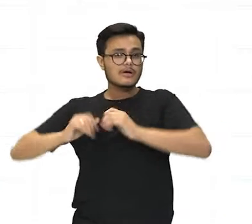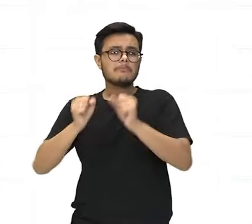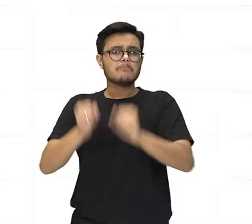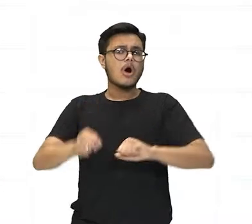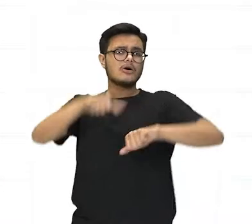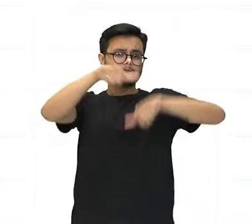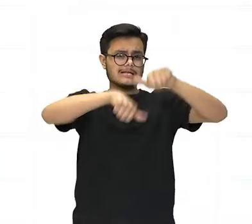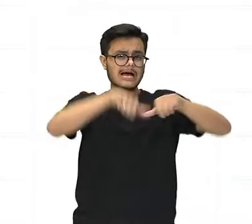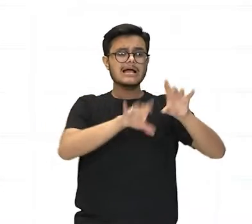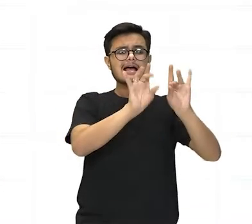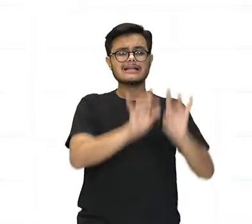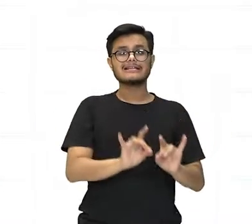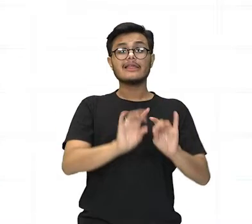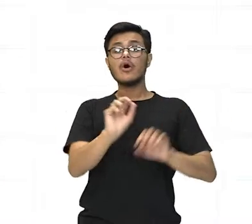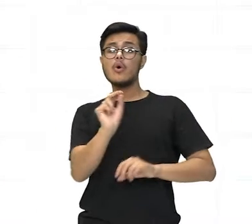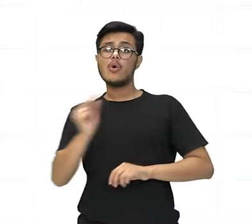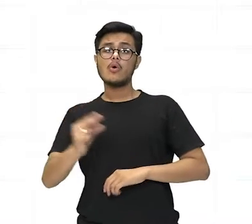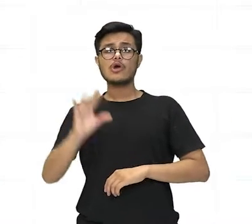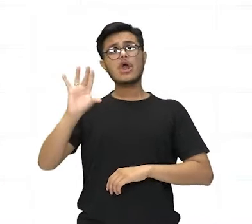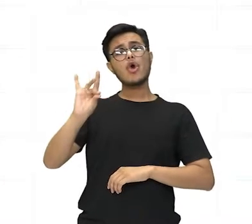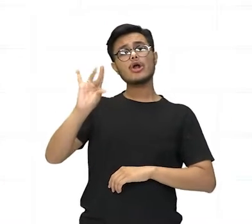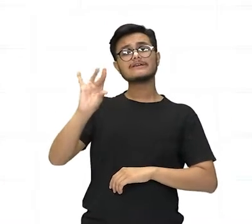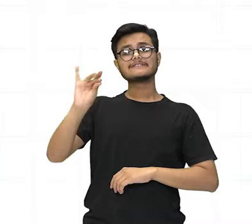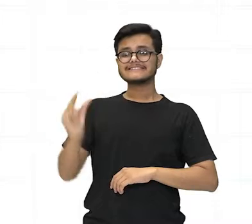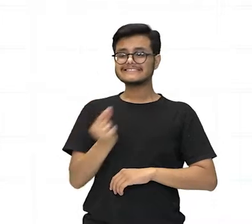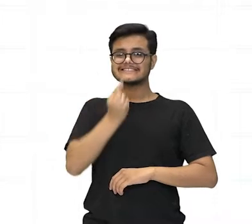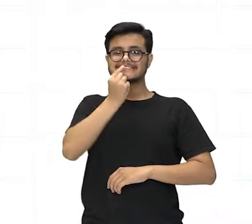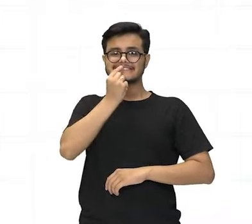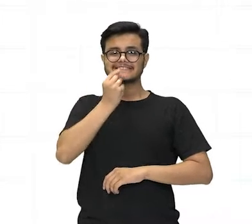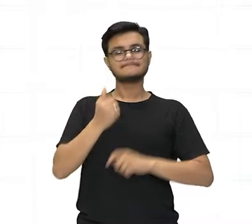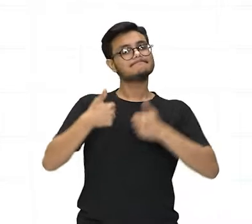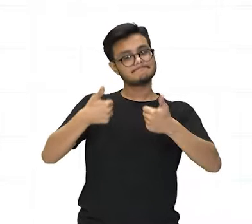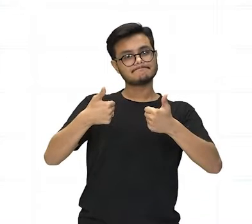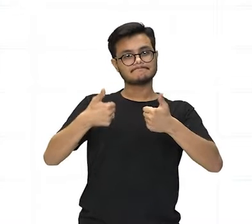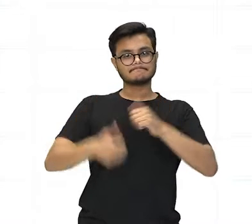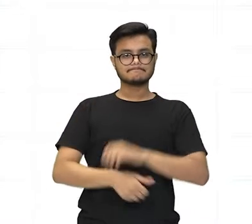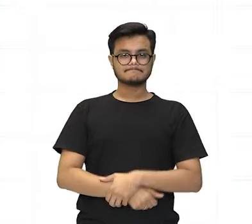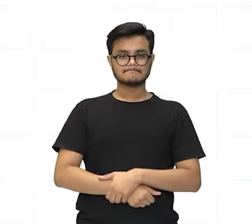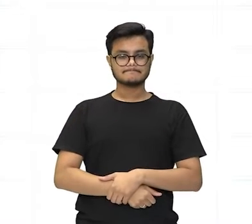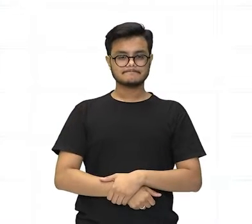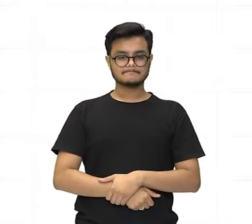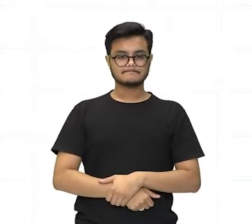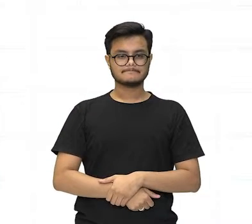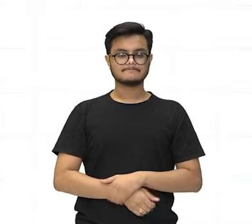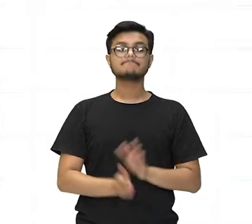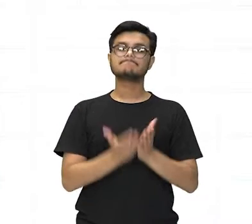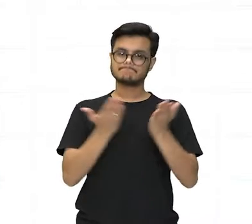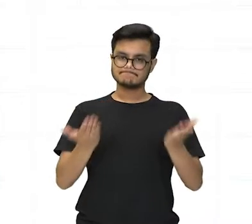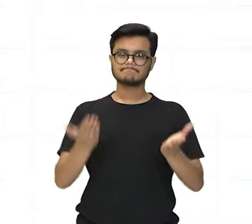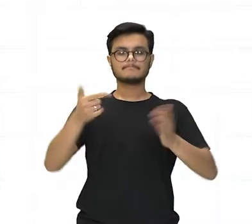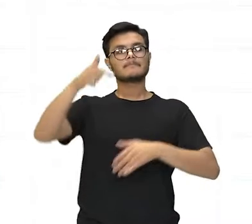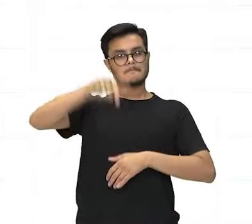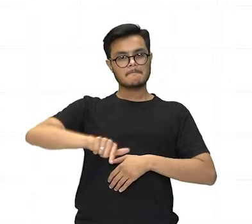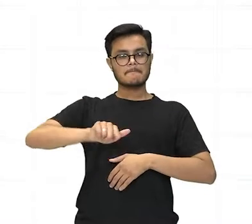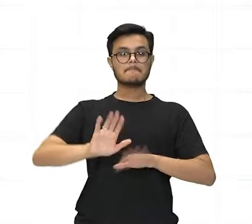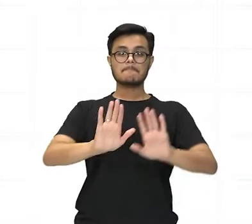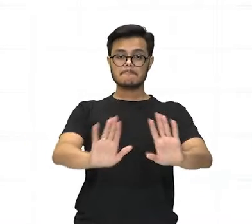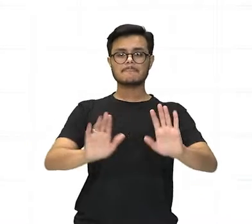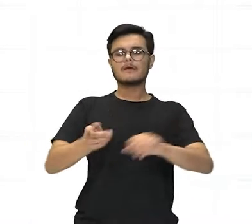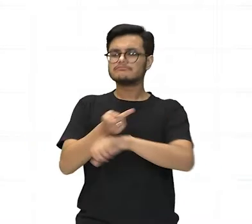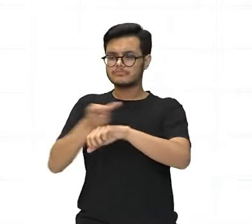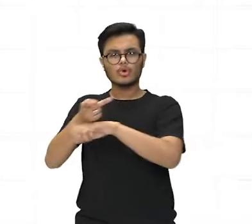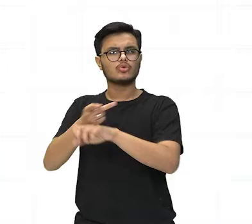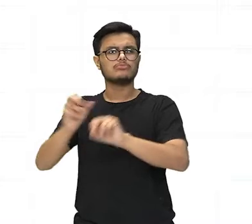fazer uma colagem deste fragmento no próprio dente. Então, mais uma vez,